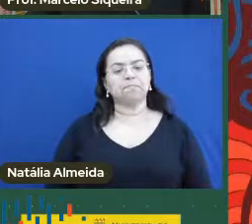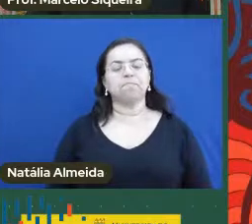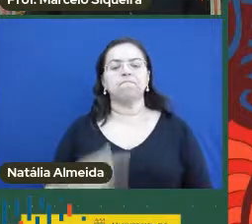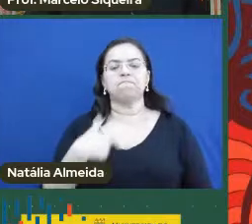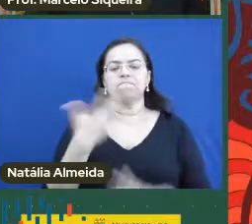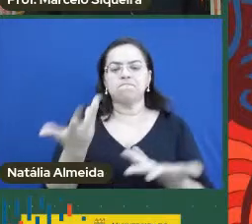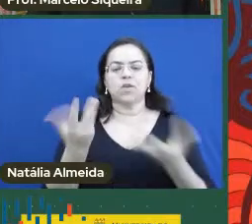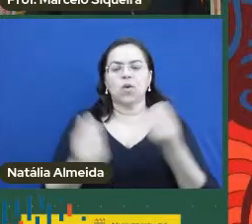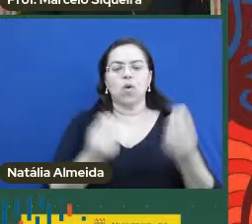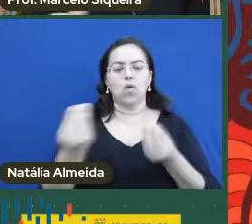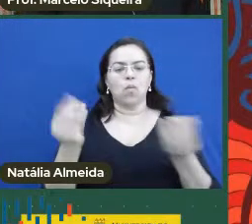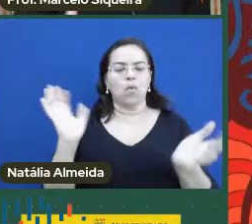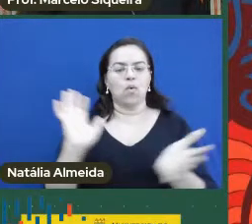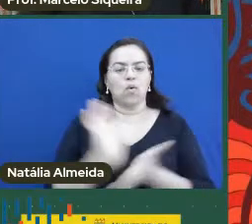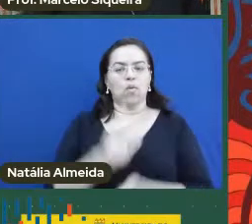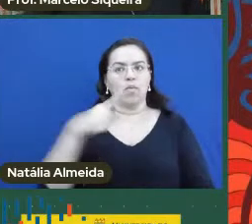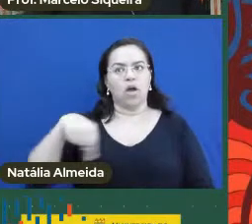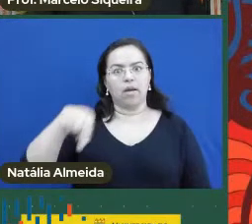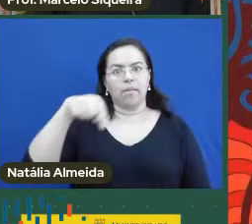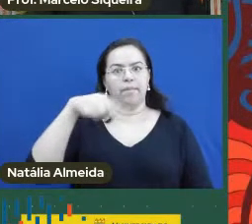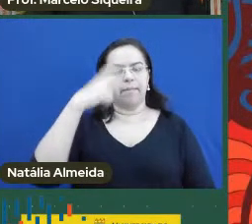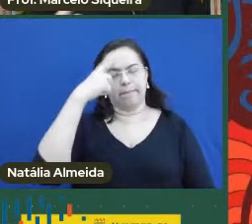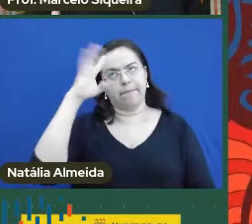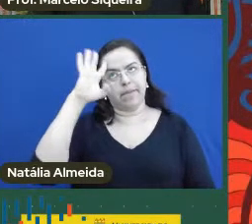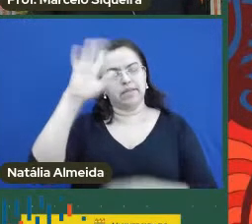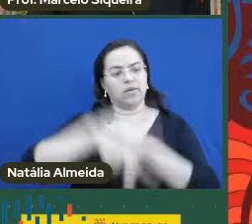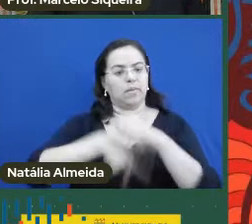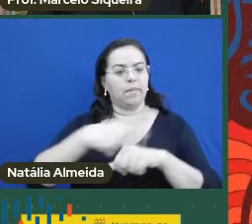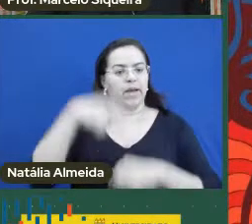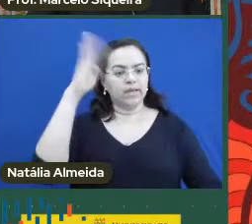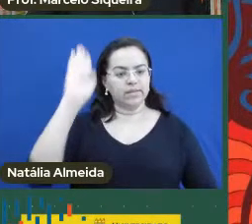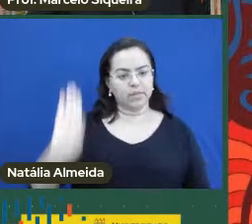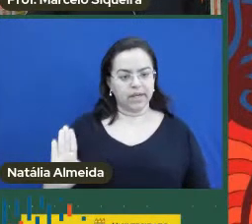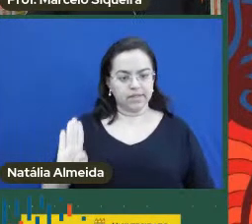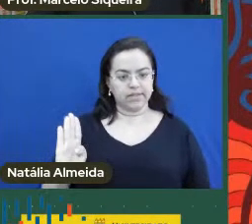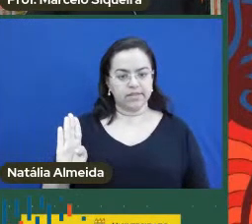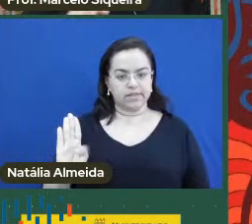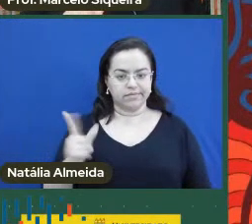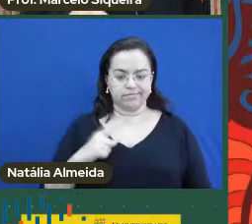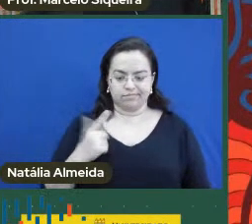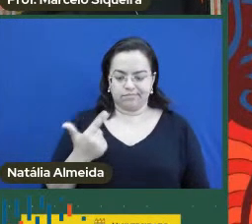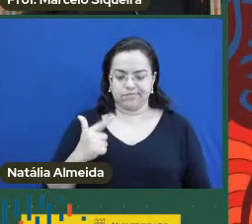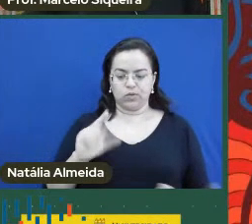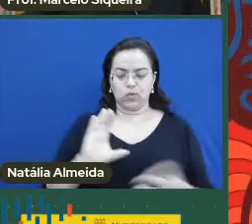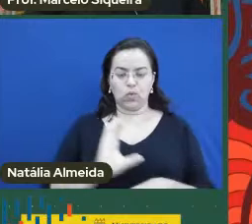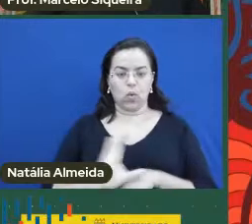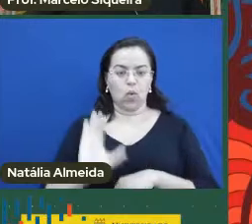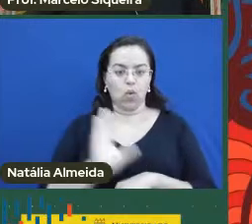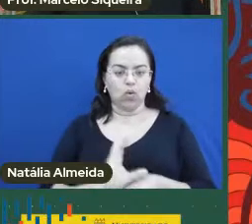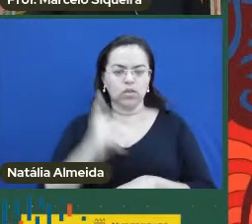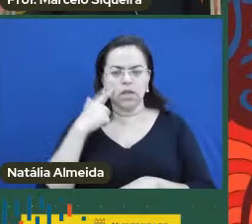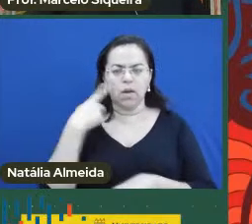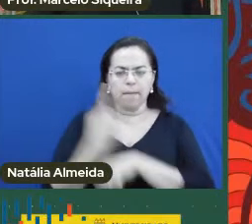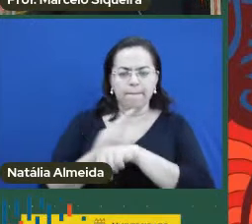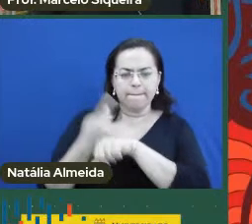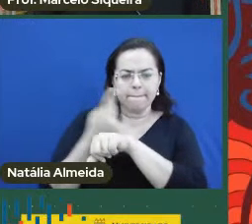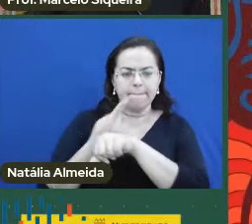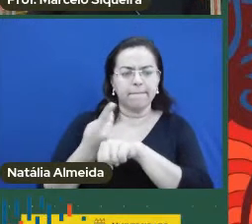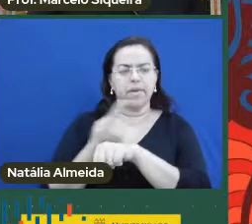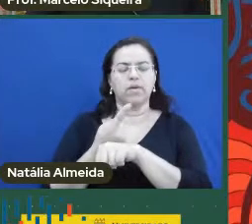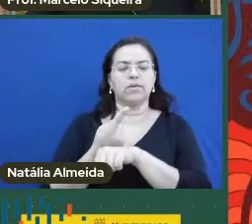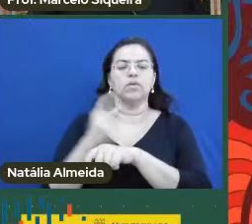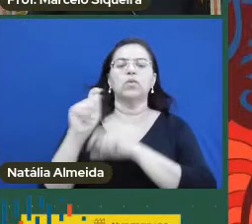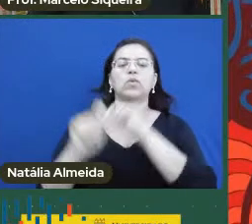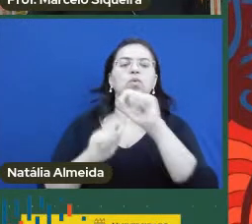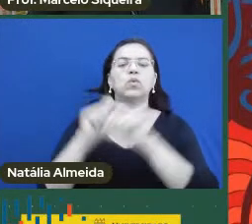Brasil inteiro, mas também, mas como é para um estado brasileiro que não há um curso de arquivologia, eu procurei destacar o que seria